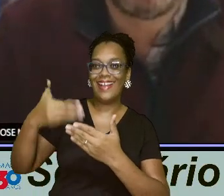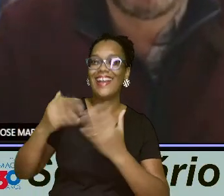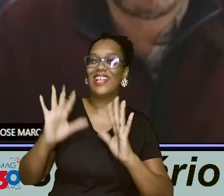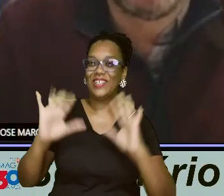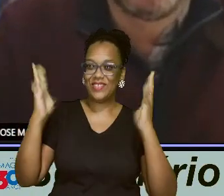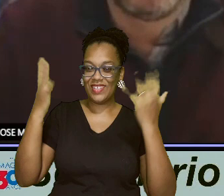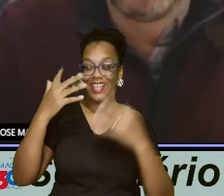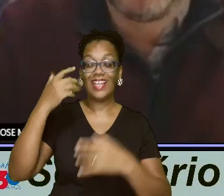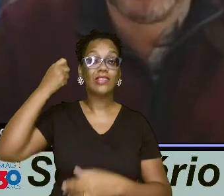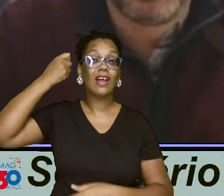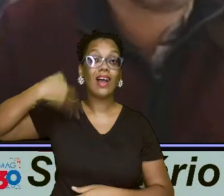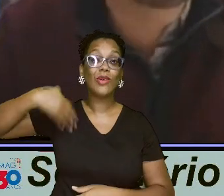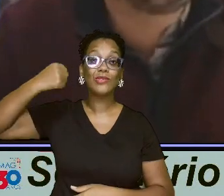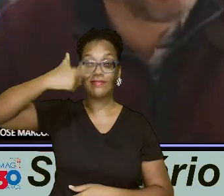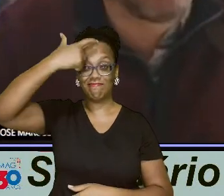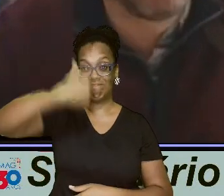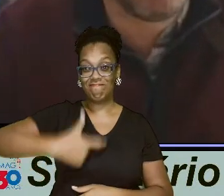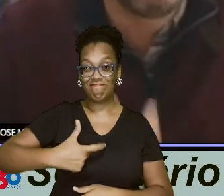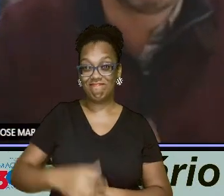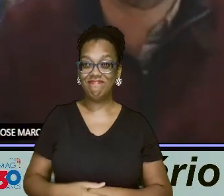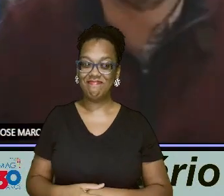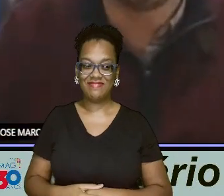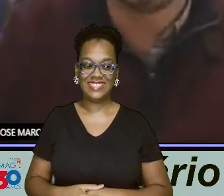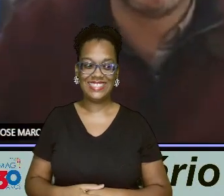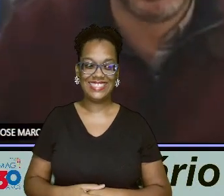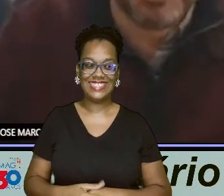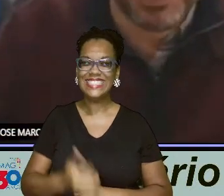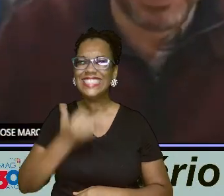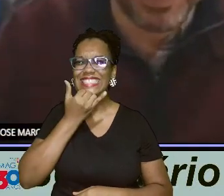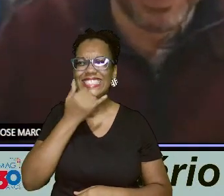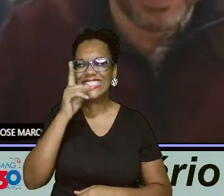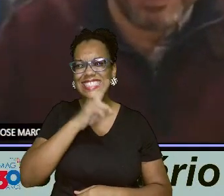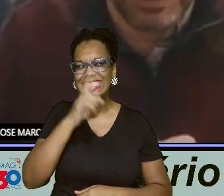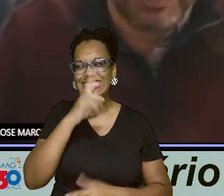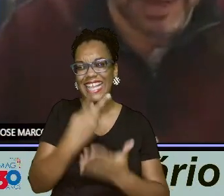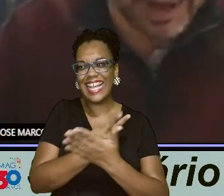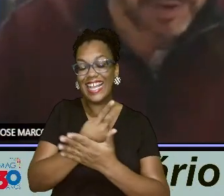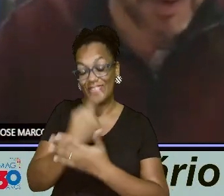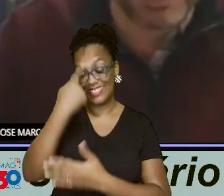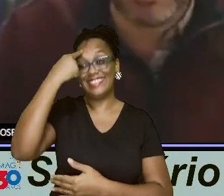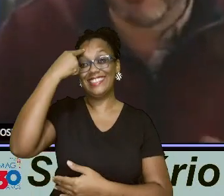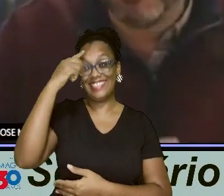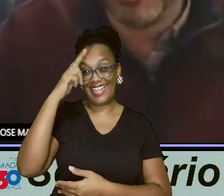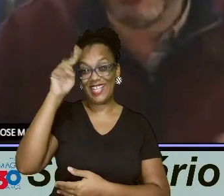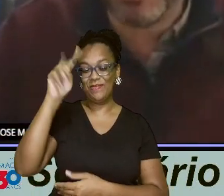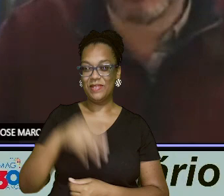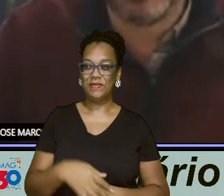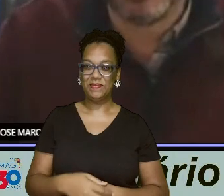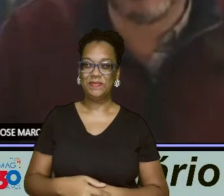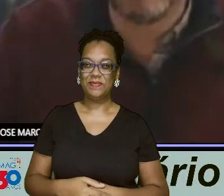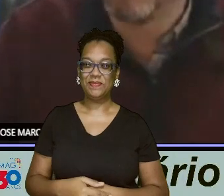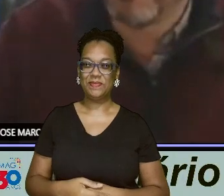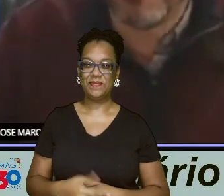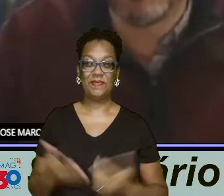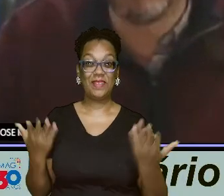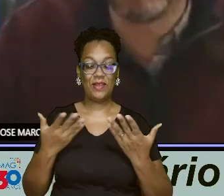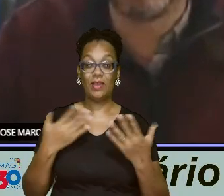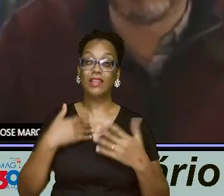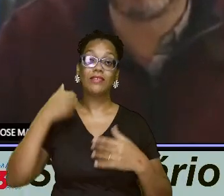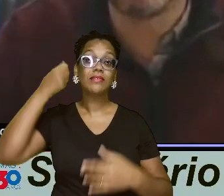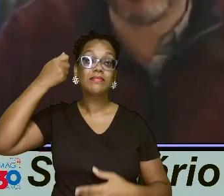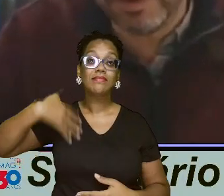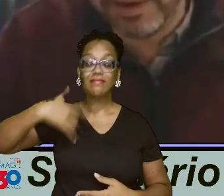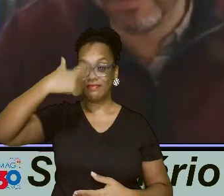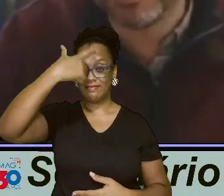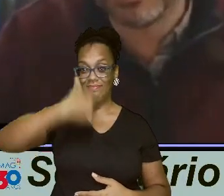autodescrição. Um ato falho, quase, mas eu me recordo. Me lembrei agora. Então, vou fazer a minha autodescrição como medida